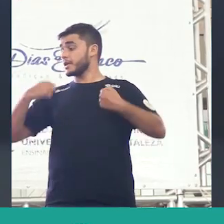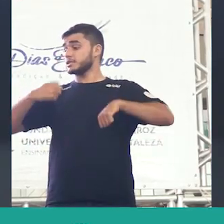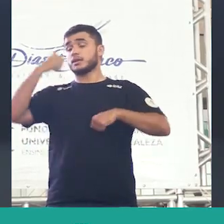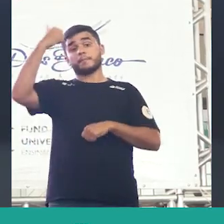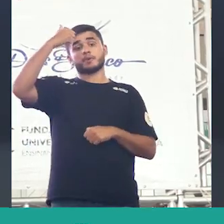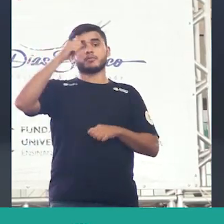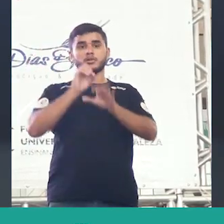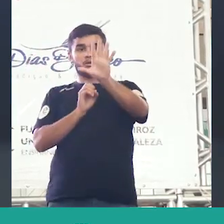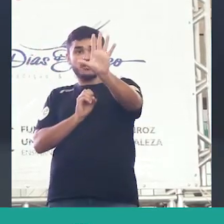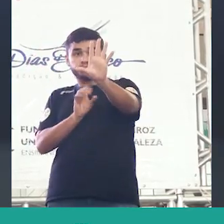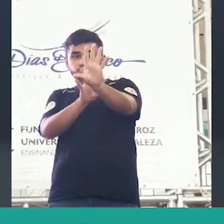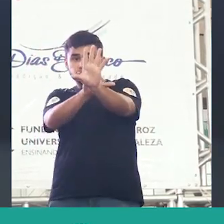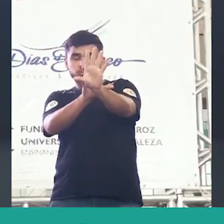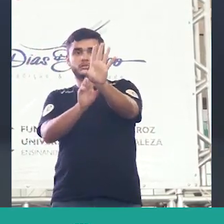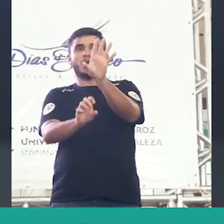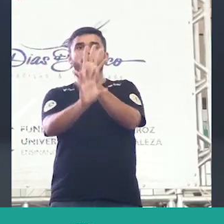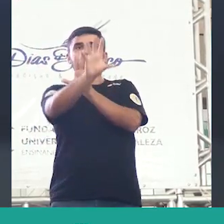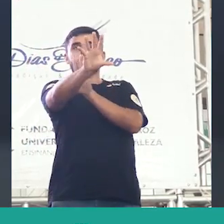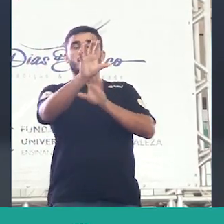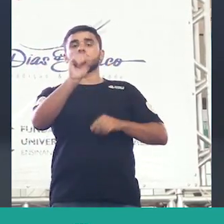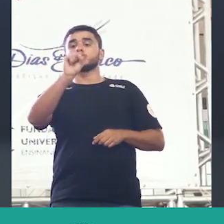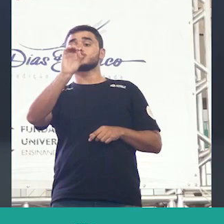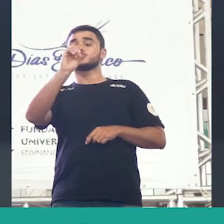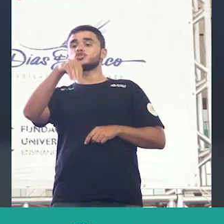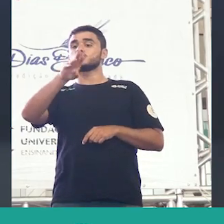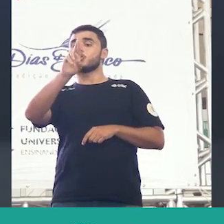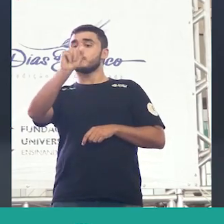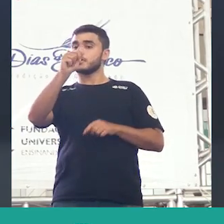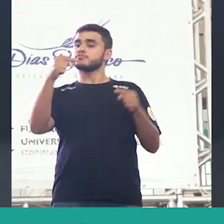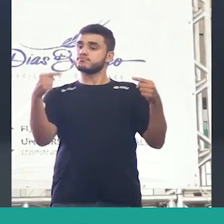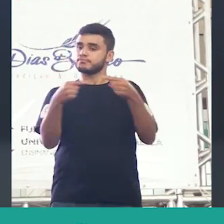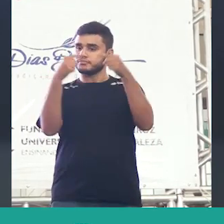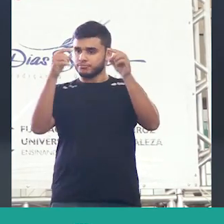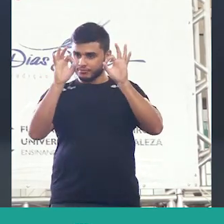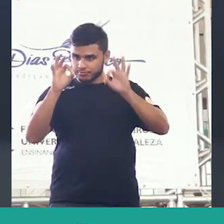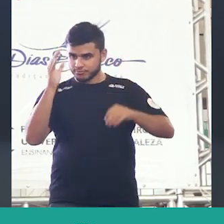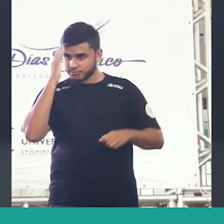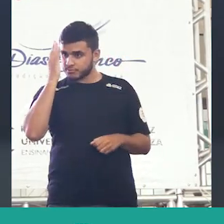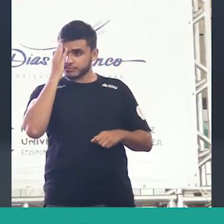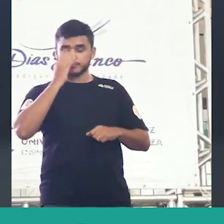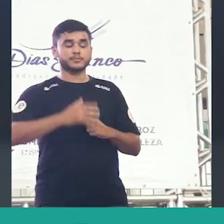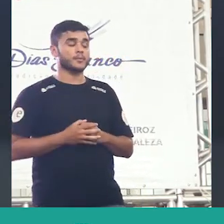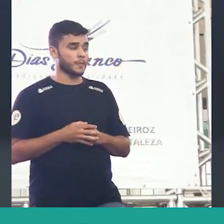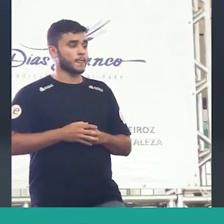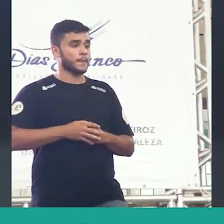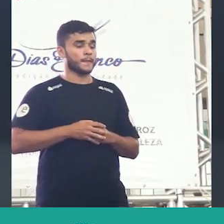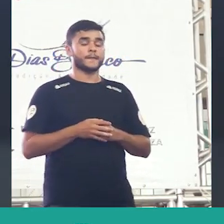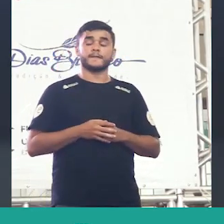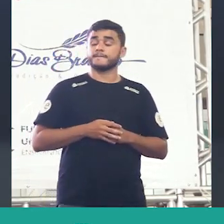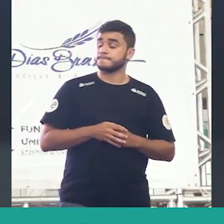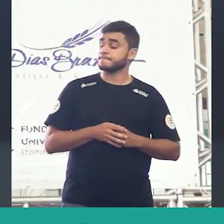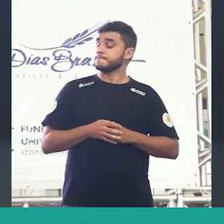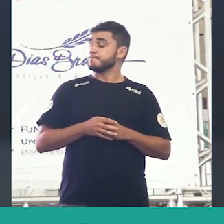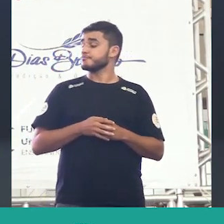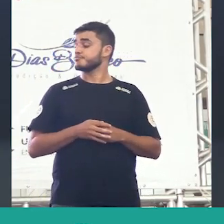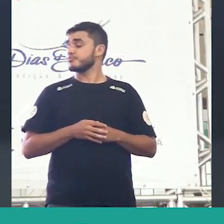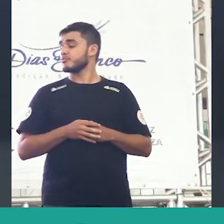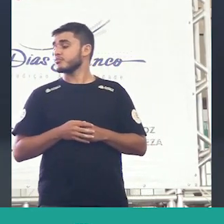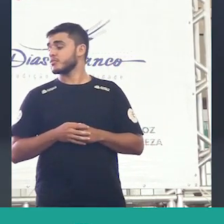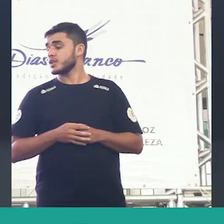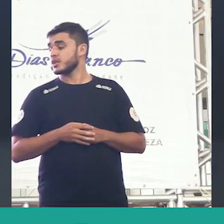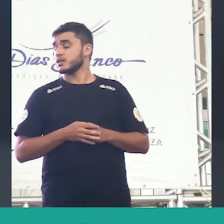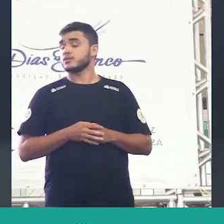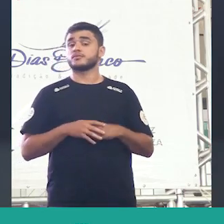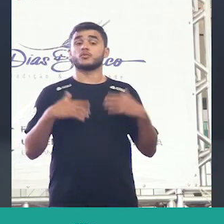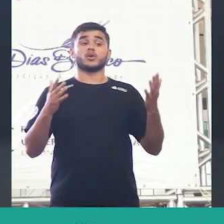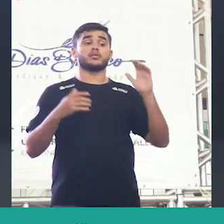se for uma fonte puntiforme. Só pode se for uma fonte puntiforme. Então vamos lá. Por